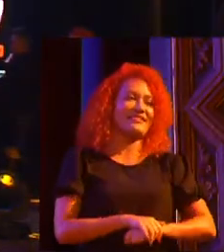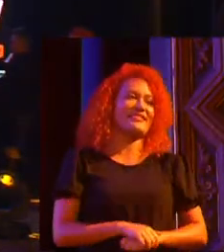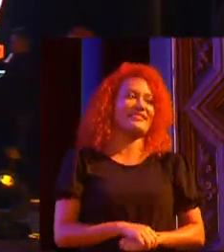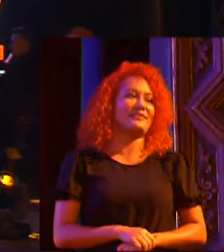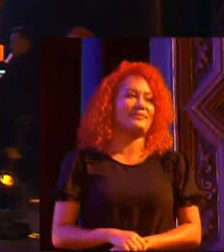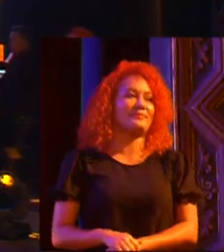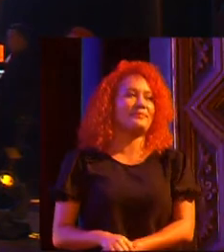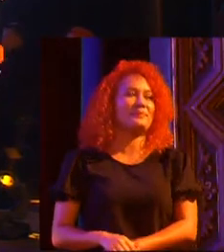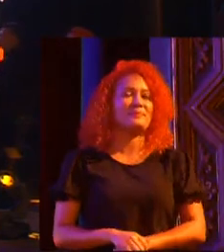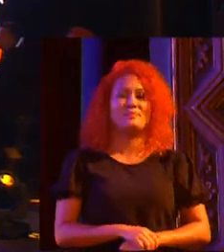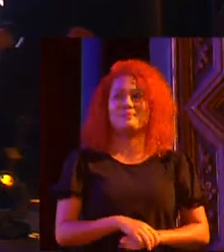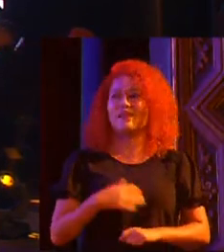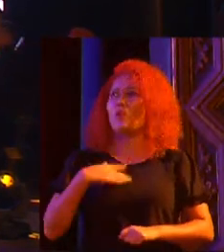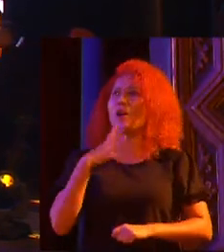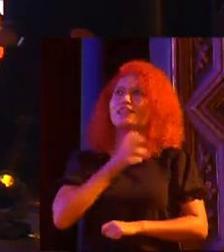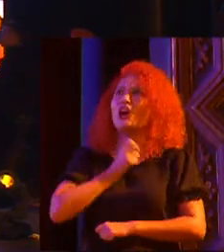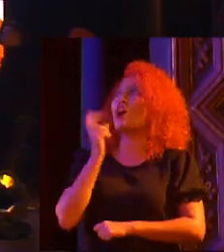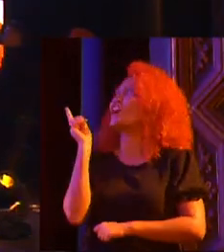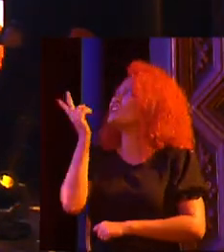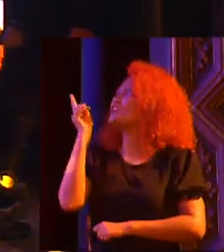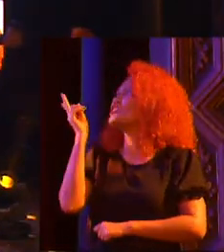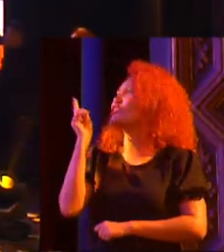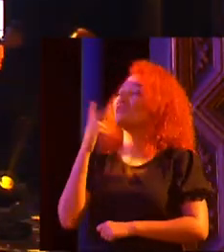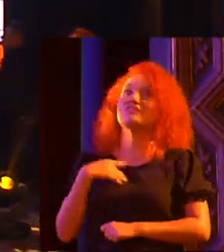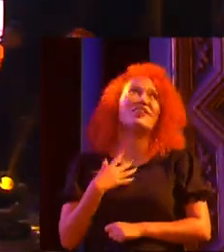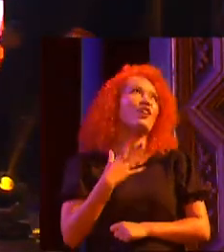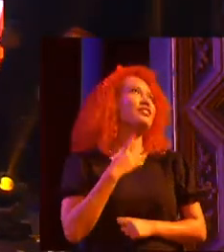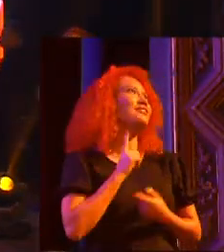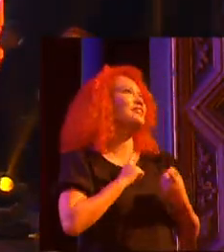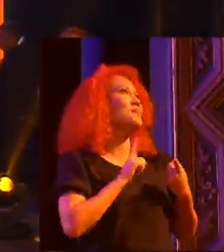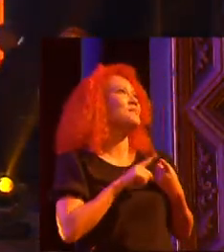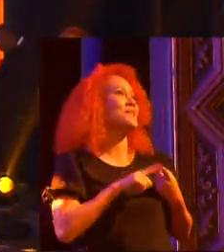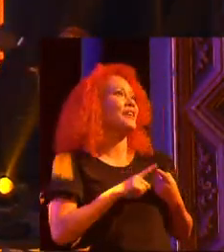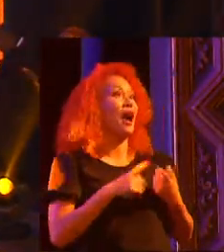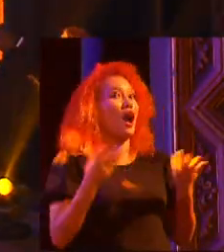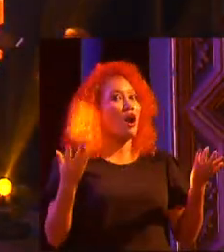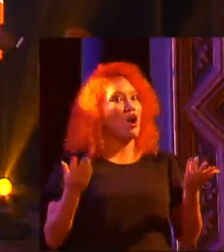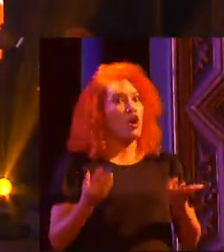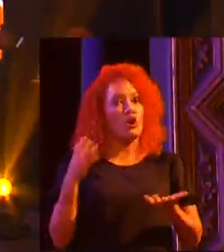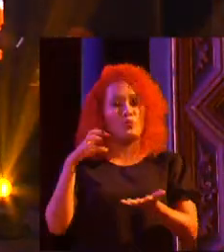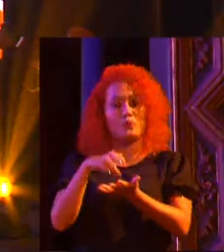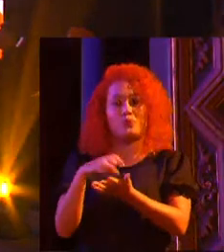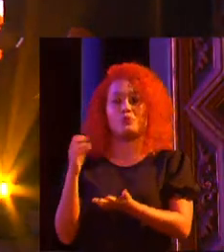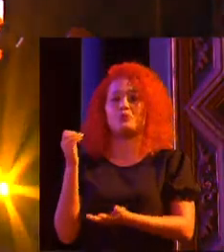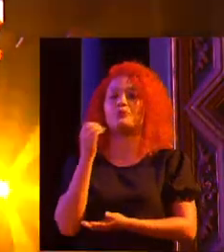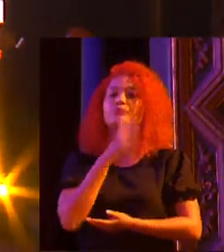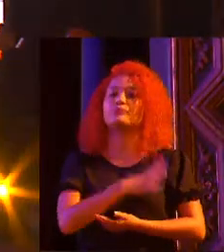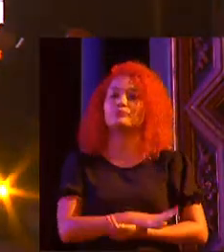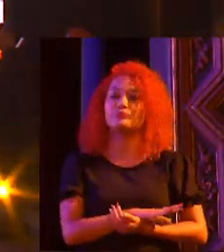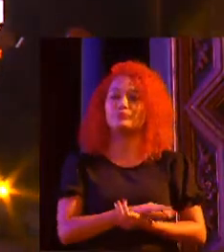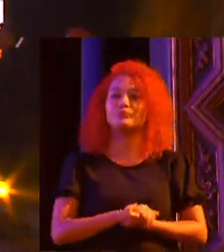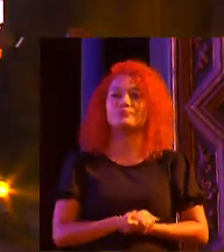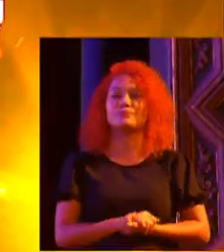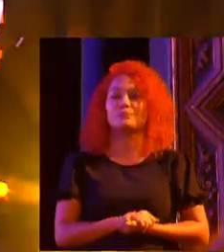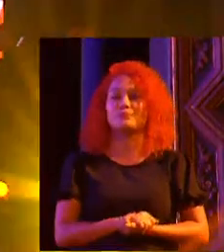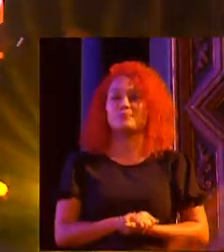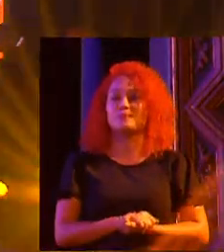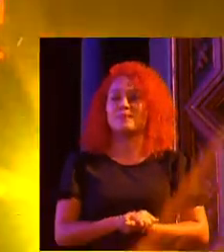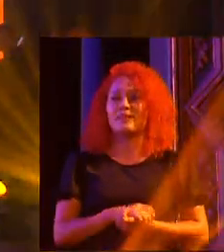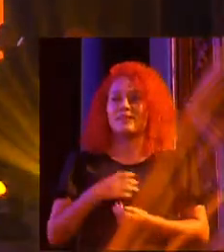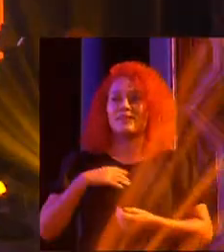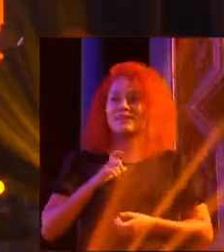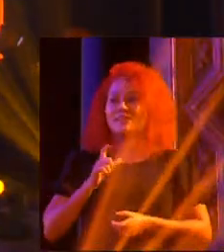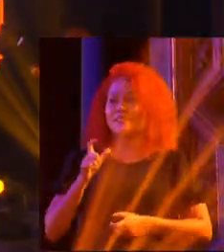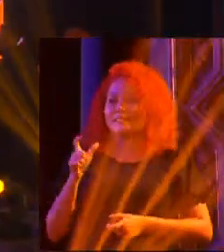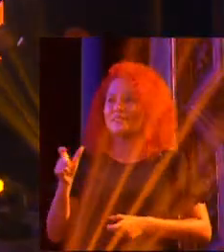Sou super fã das duas. E eu então? Bora para mais uma categoria, Arthur. Bora, bora sim. Convidamos ao palco a